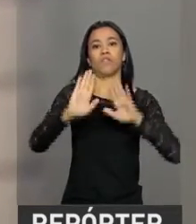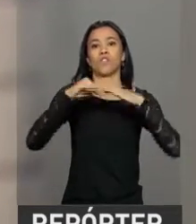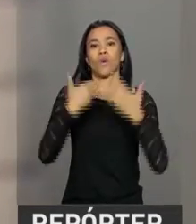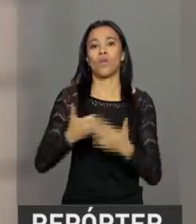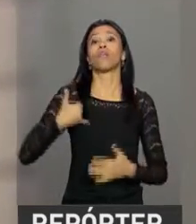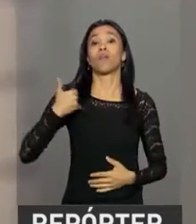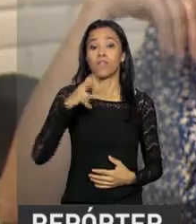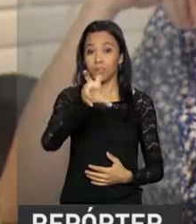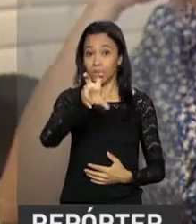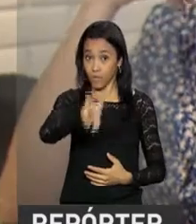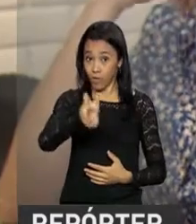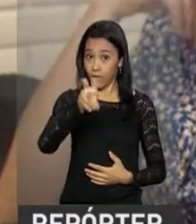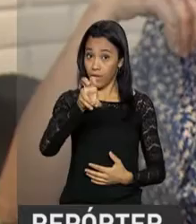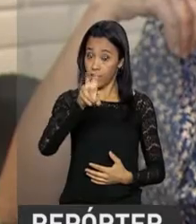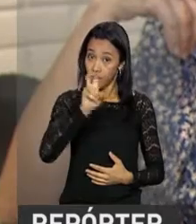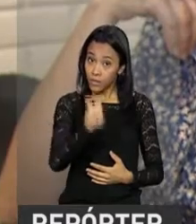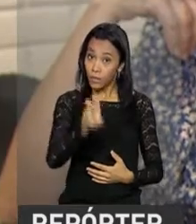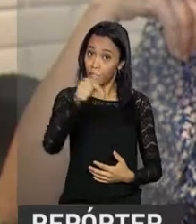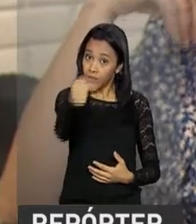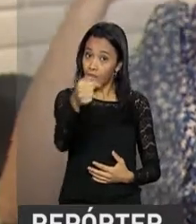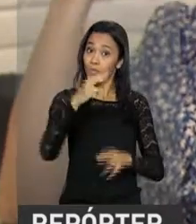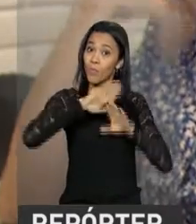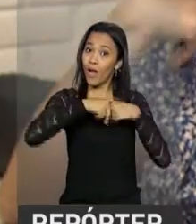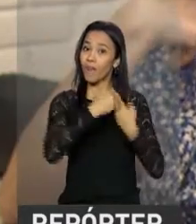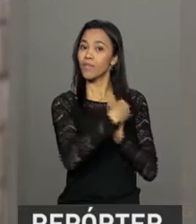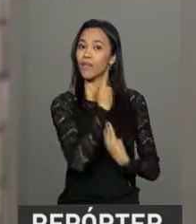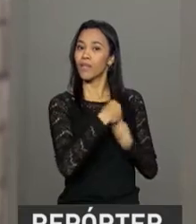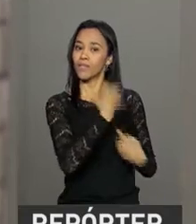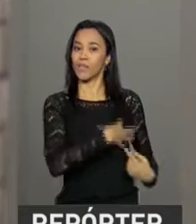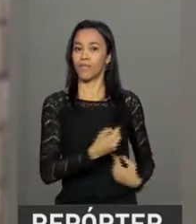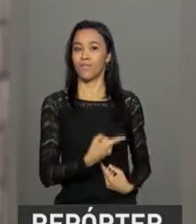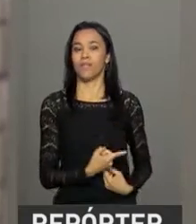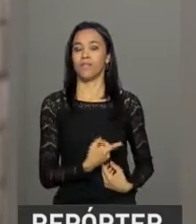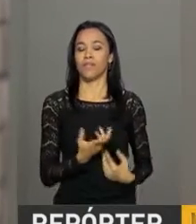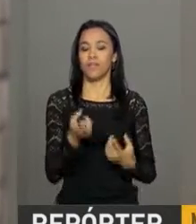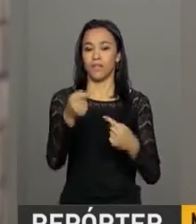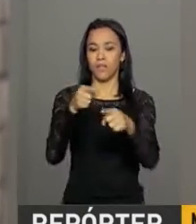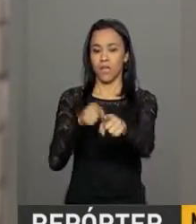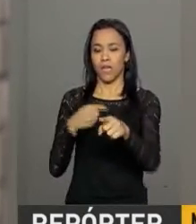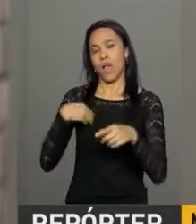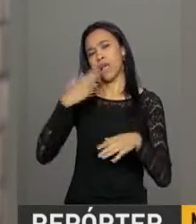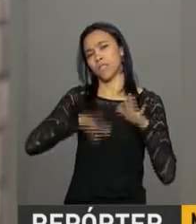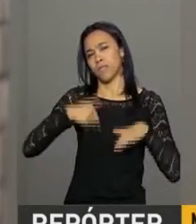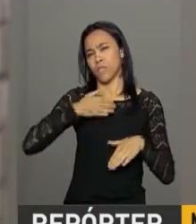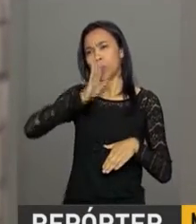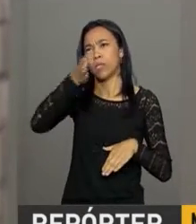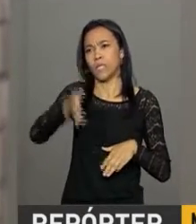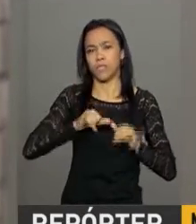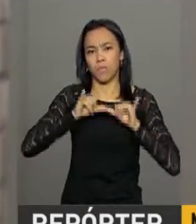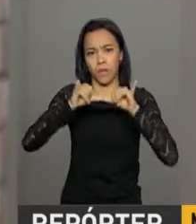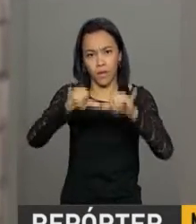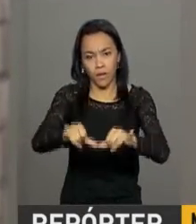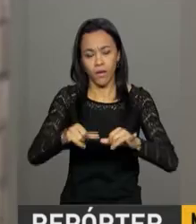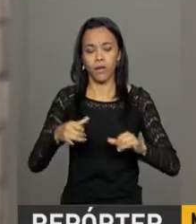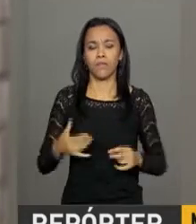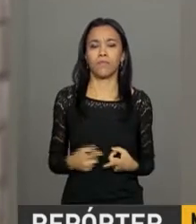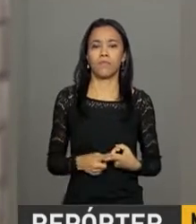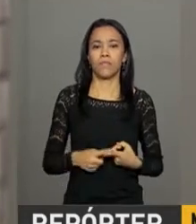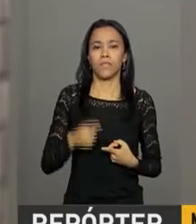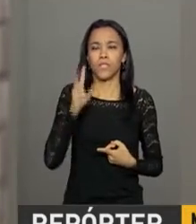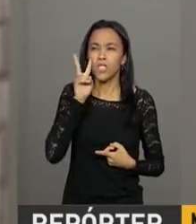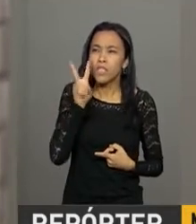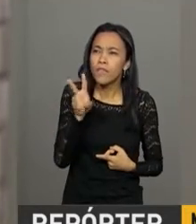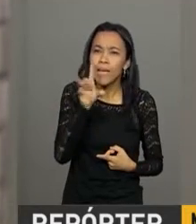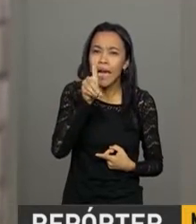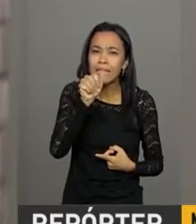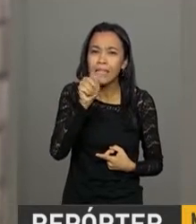57 anos por sugestão das filhas assis correia no supermercado aqui olha a